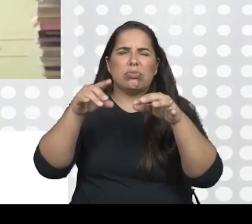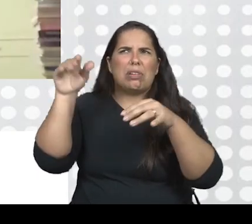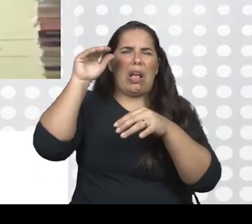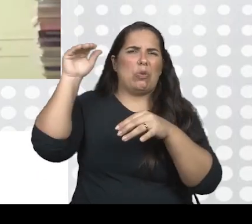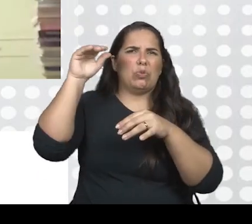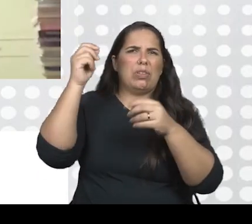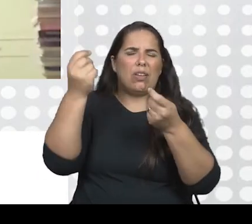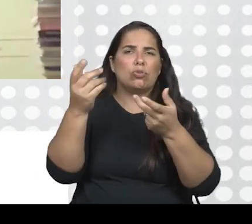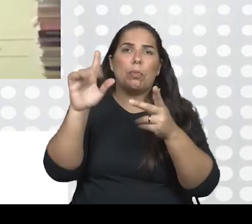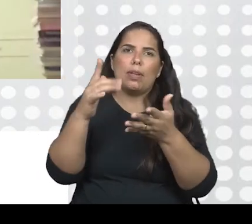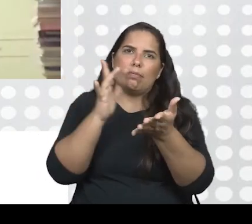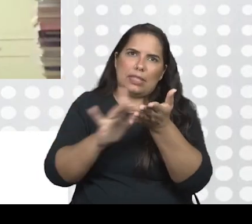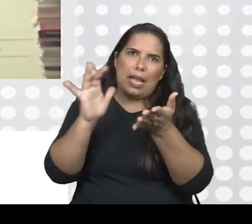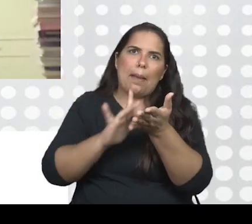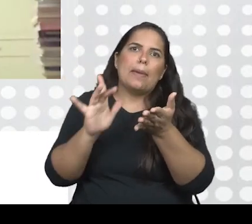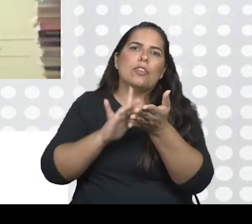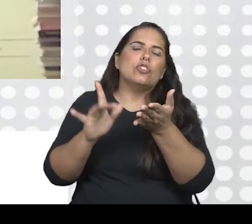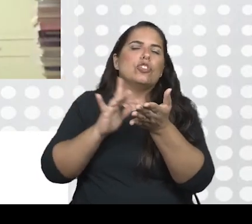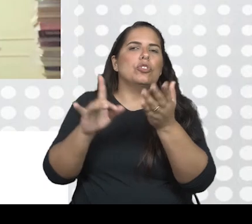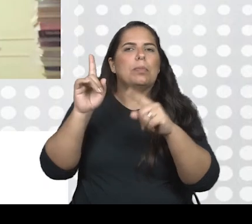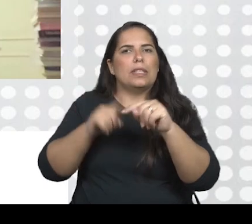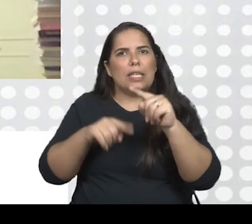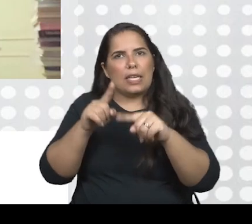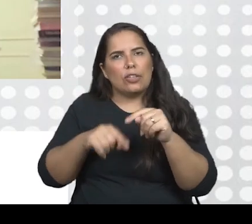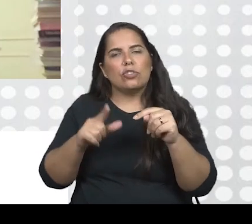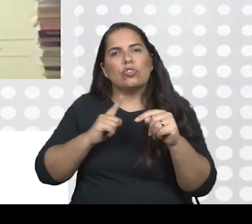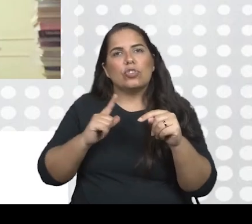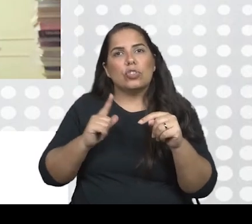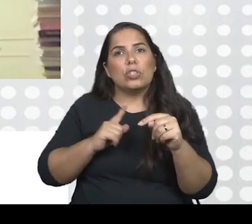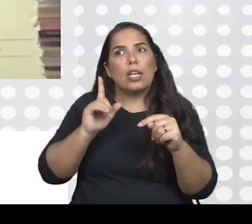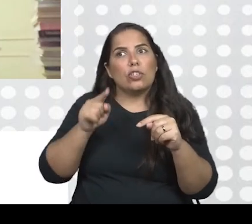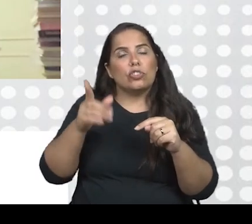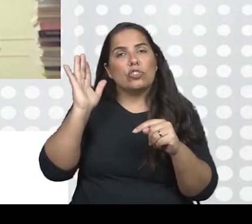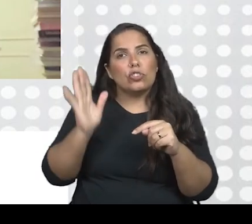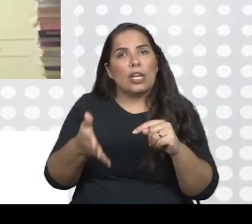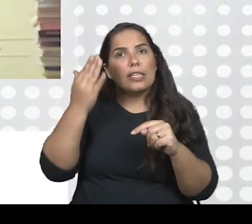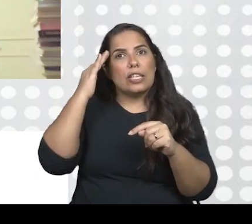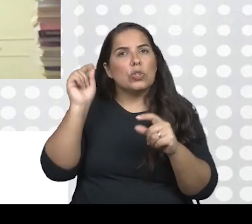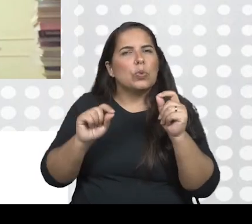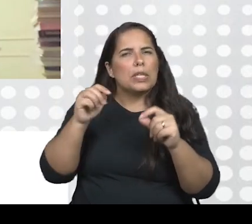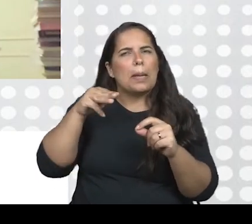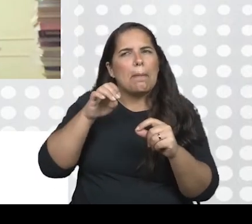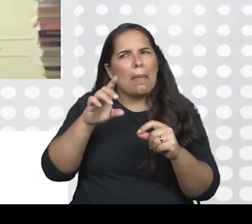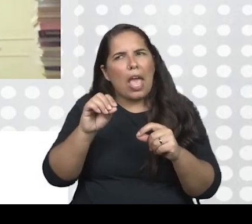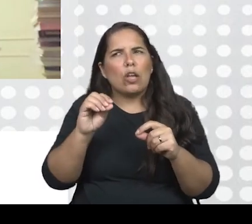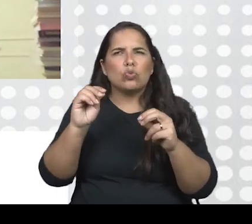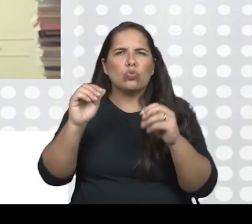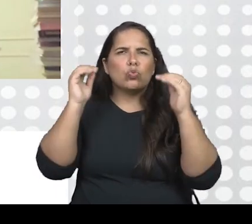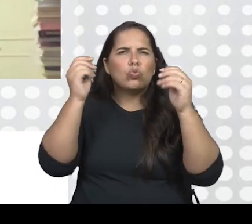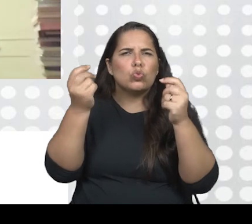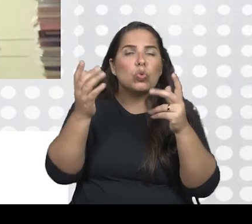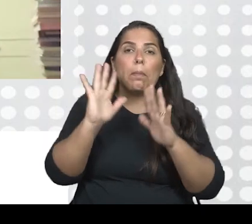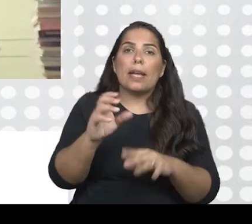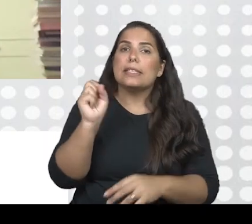naquele momento o tablet, com todos os recursos que ele dispunha, ele já era considerado de médio e alto custo,